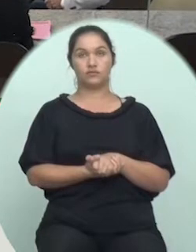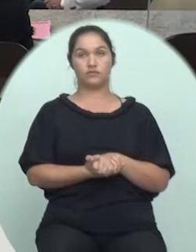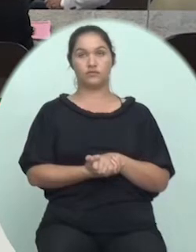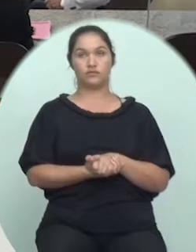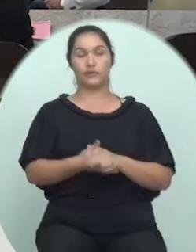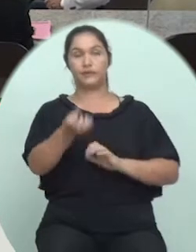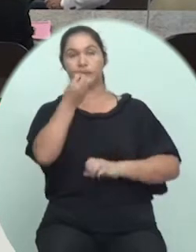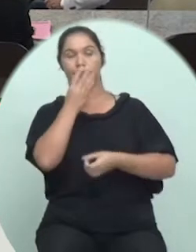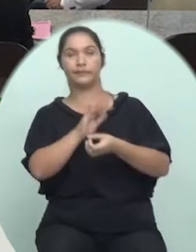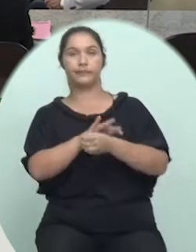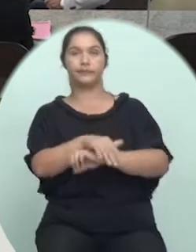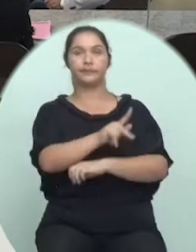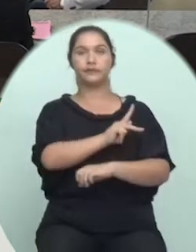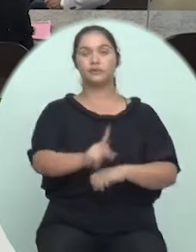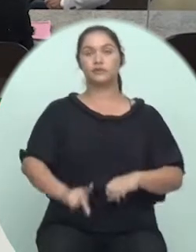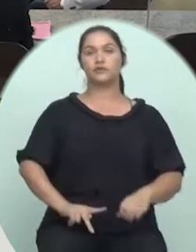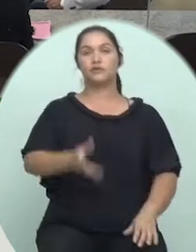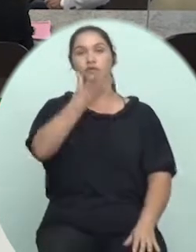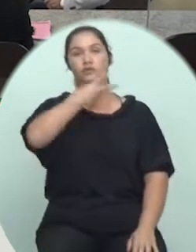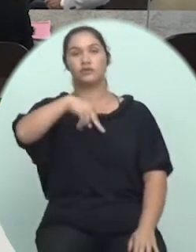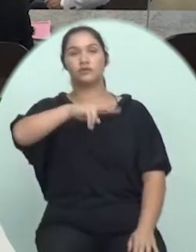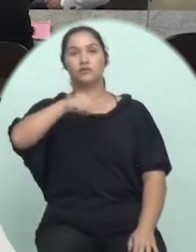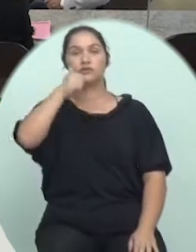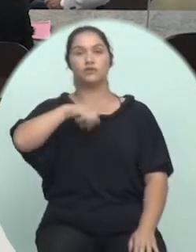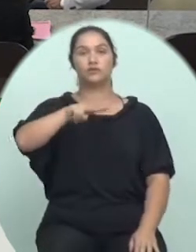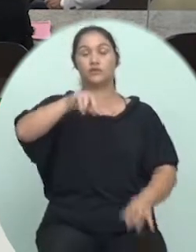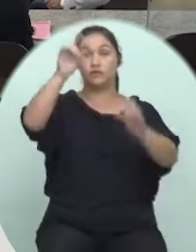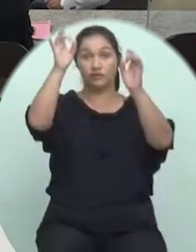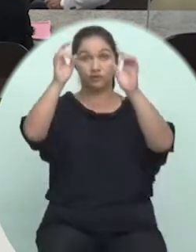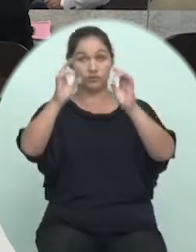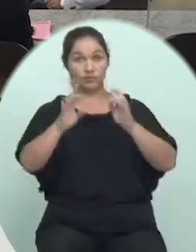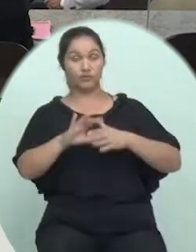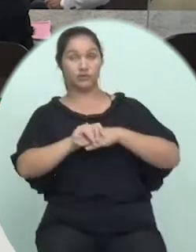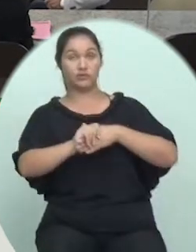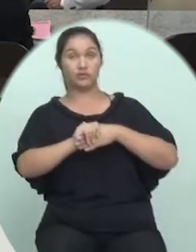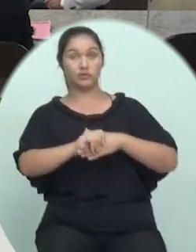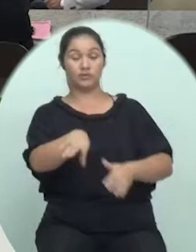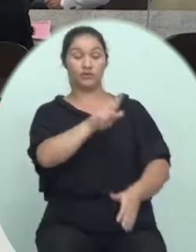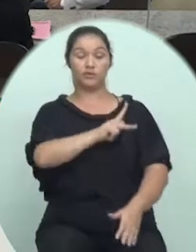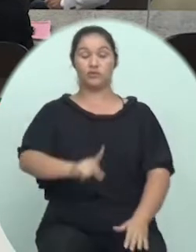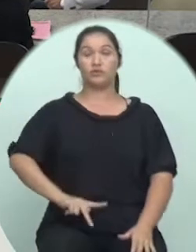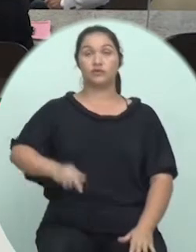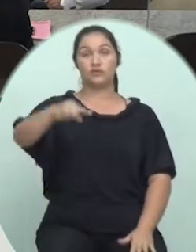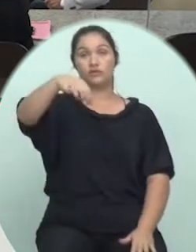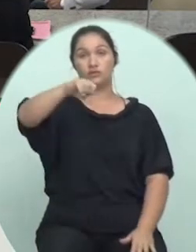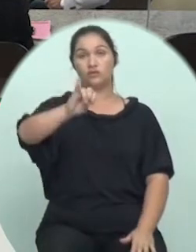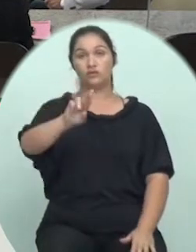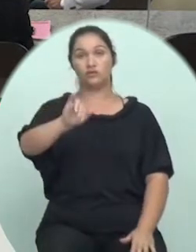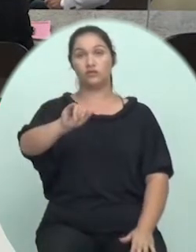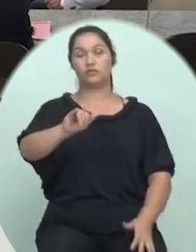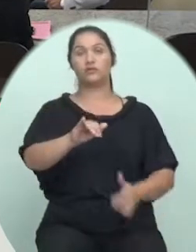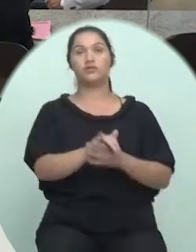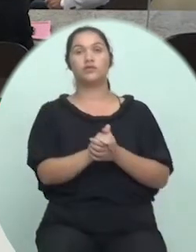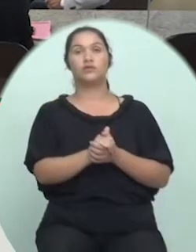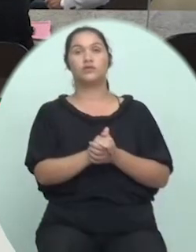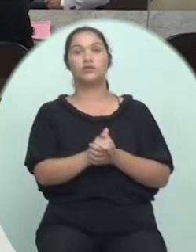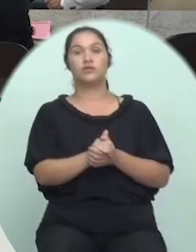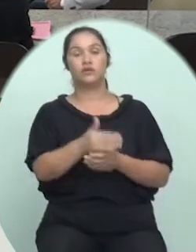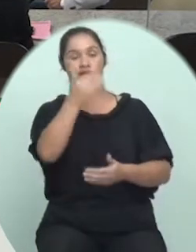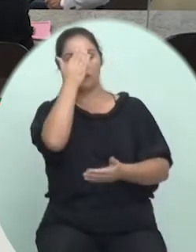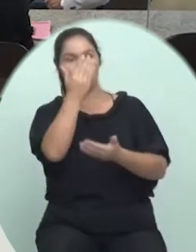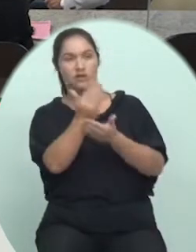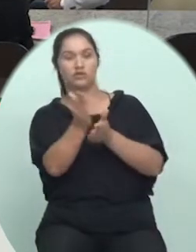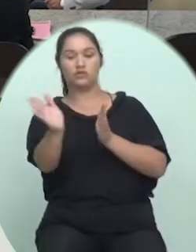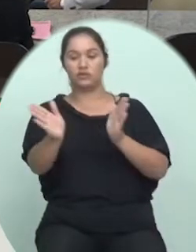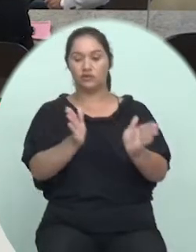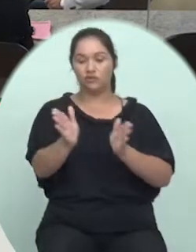Boa noite, senhor presidente, vereadoras, vereadoras. Saudar especialmente ao novo presidente, Miri D'Agostin, que faça um bom trabalho nesse